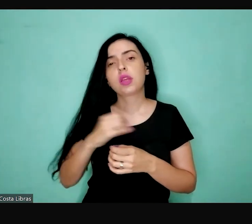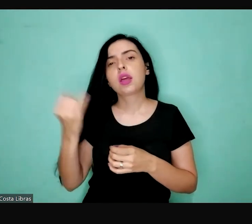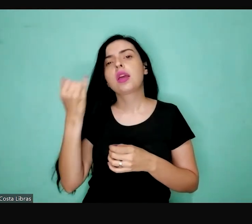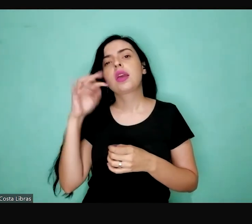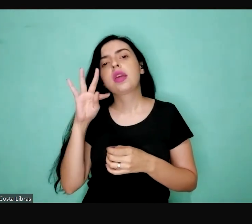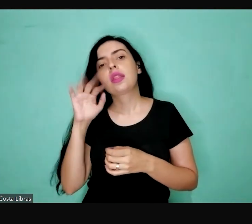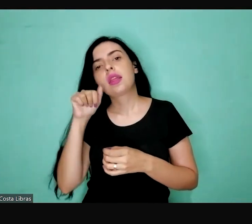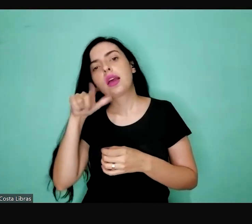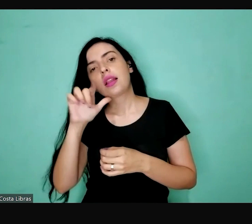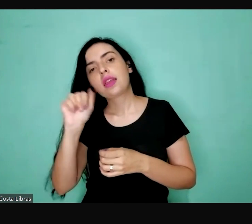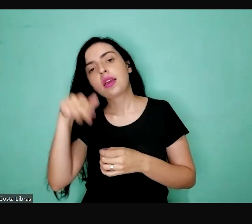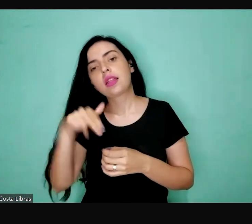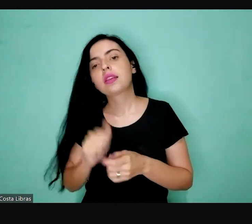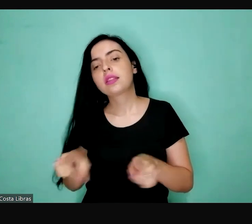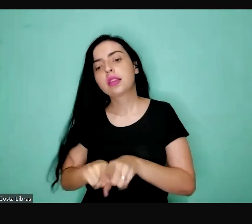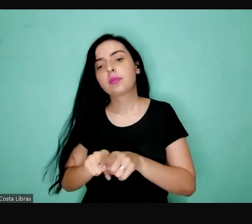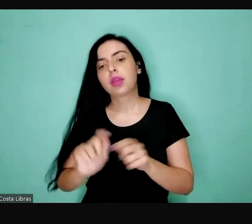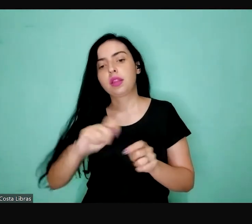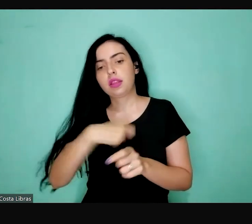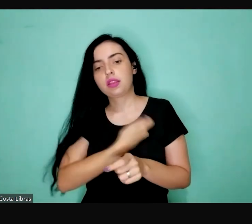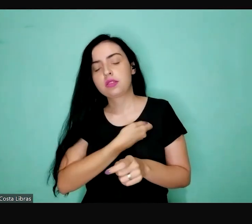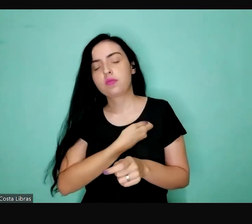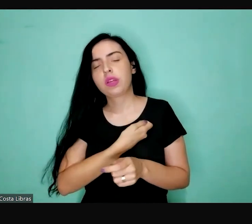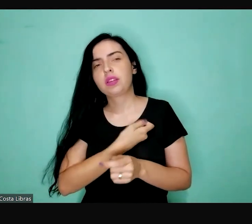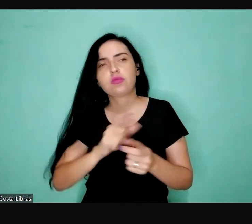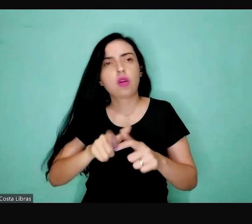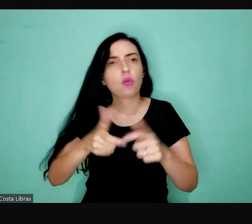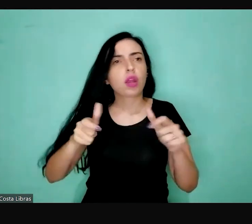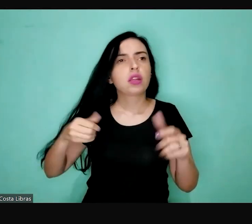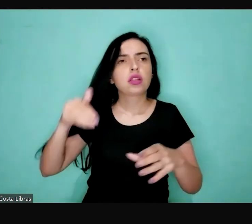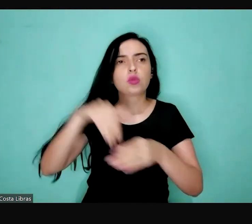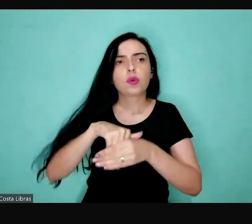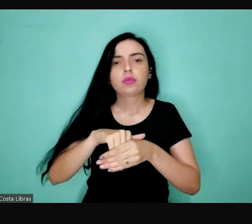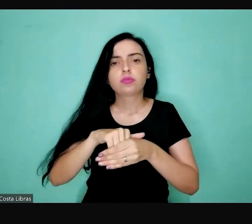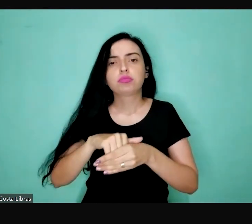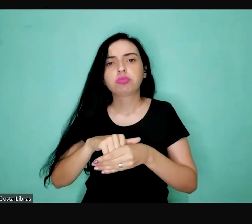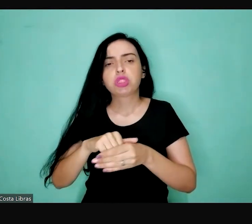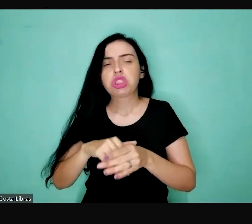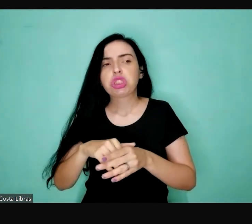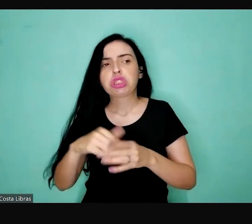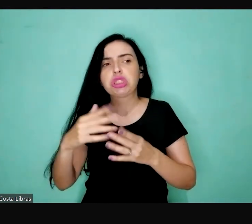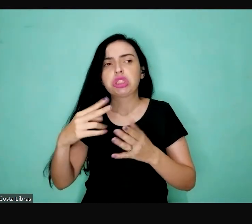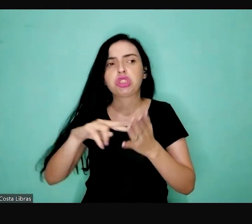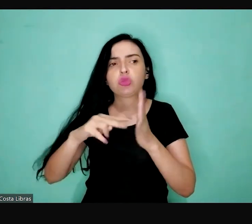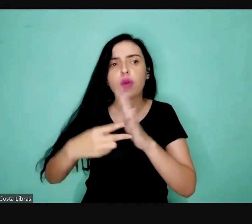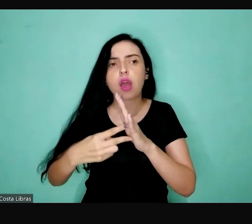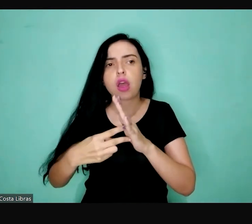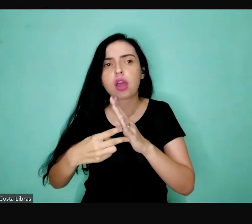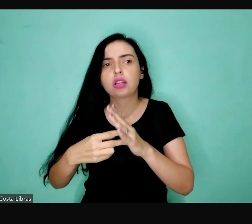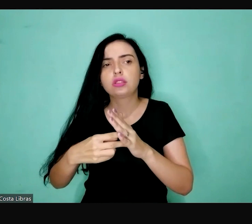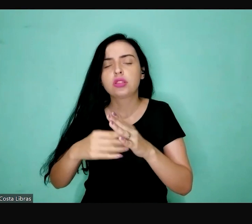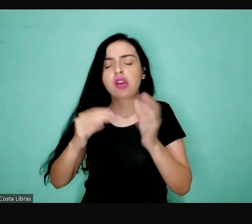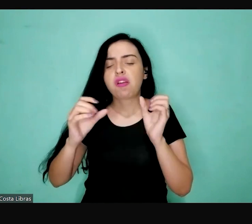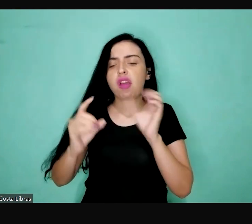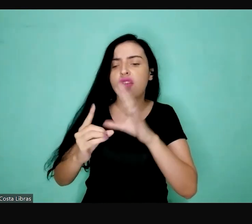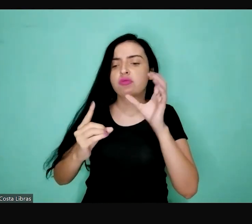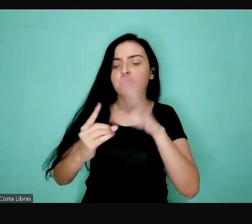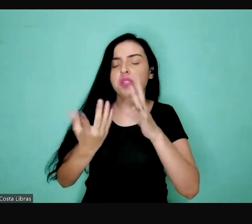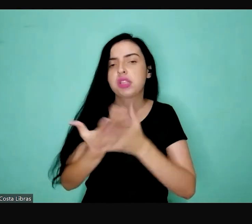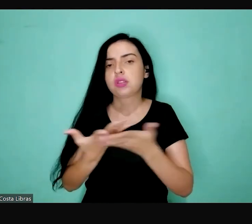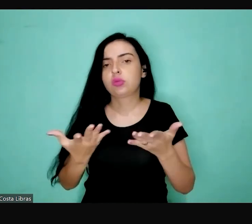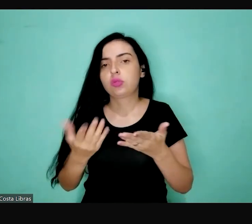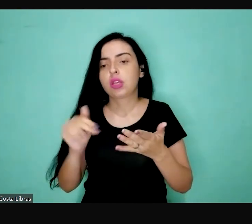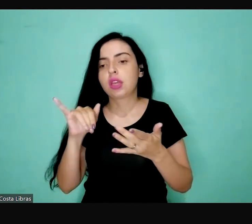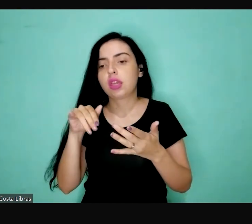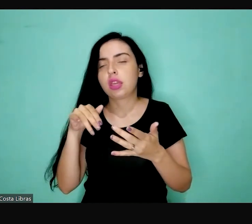na Espanha são abundantes as sentenças interpretativas, manipulativas, aditivas